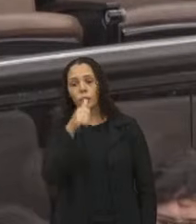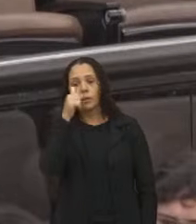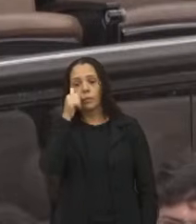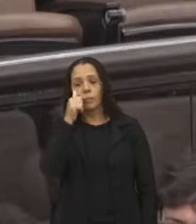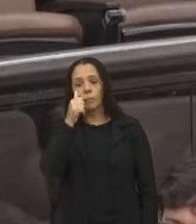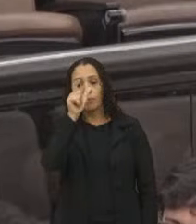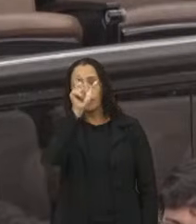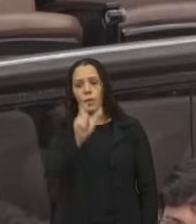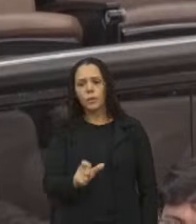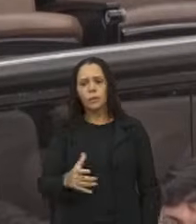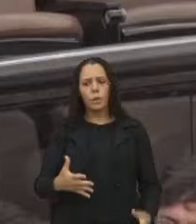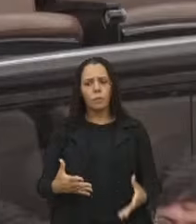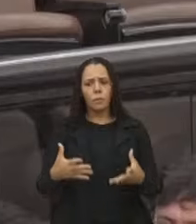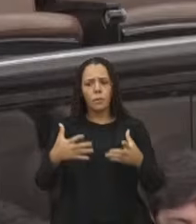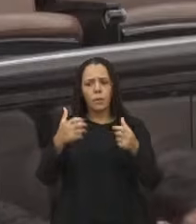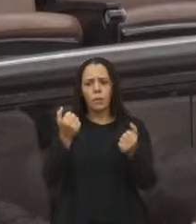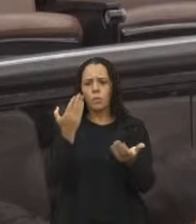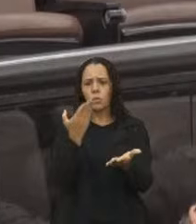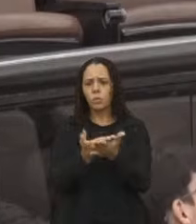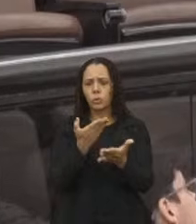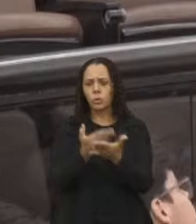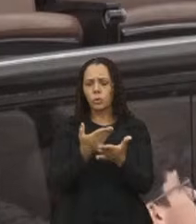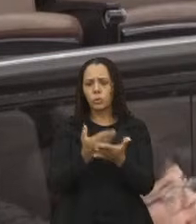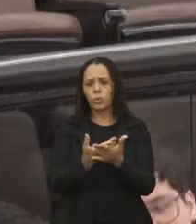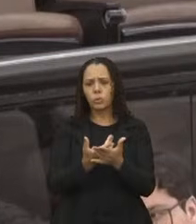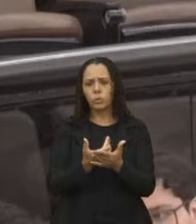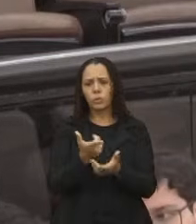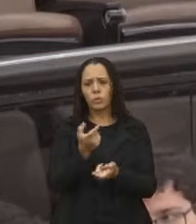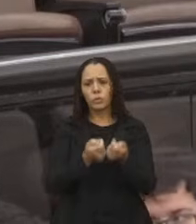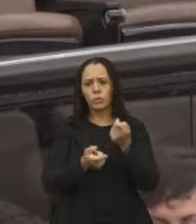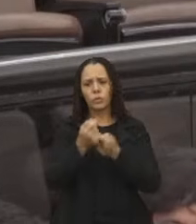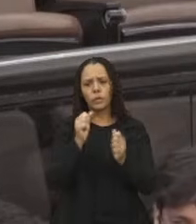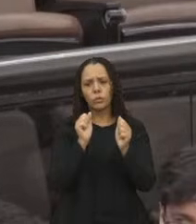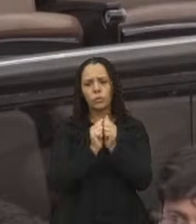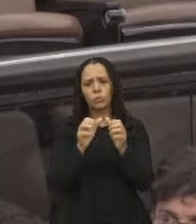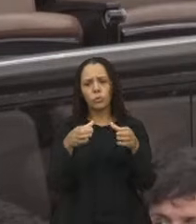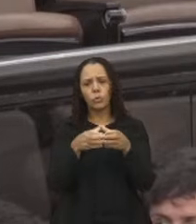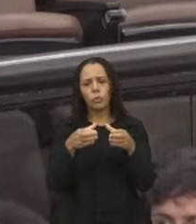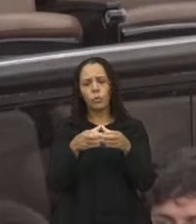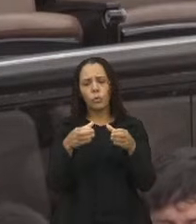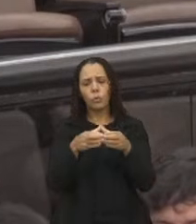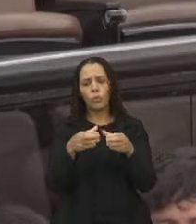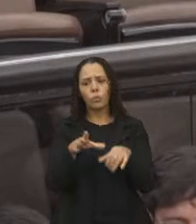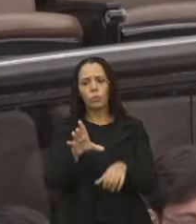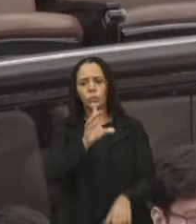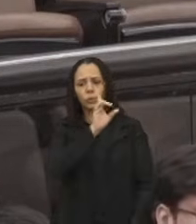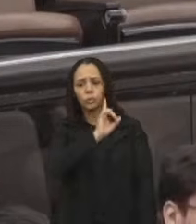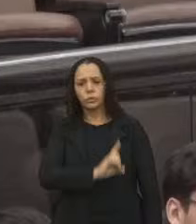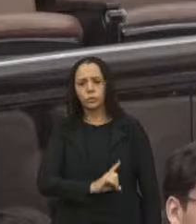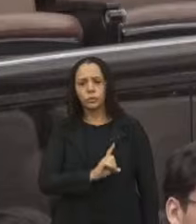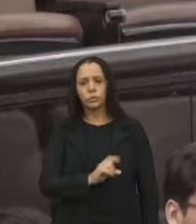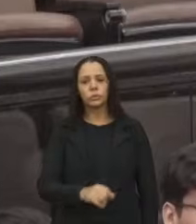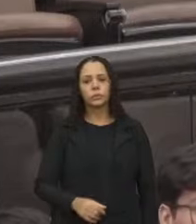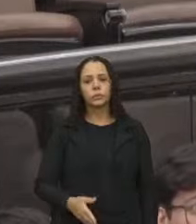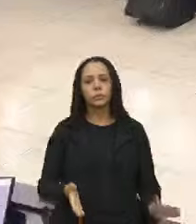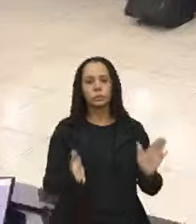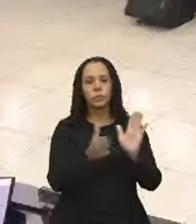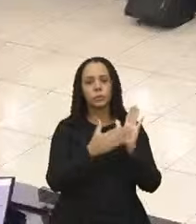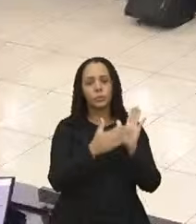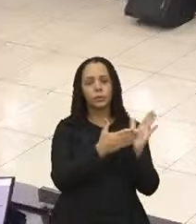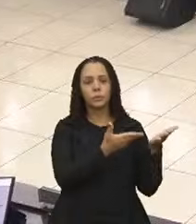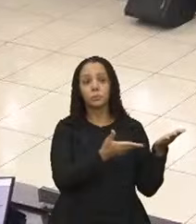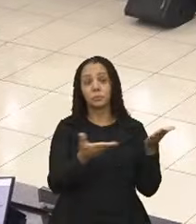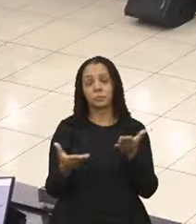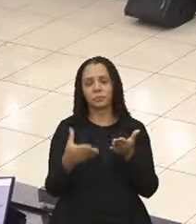incrível, que estuda finanças junto com a sua equipe, seus diretores, e que traz a proposta de melhorias para o nosso município.